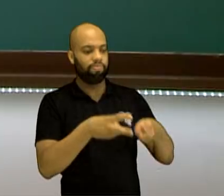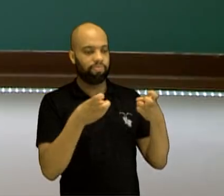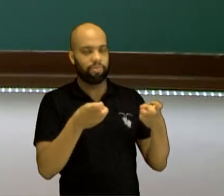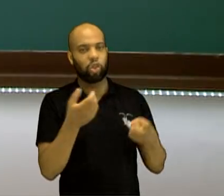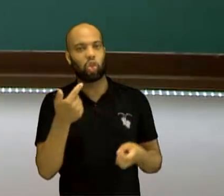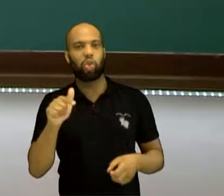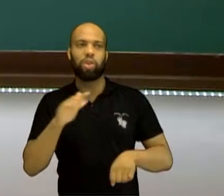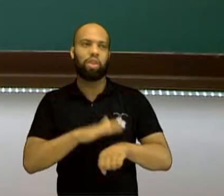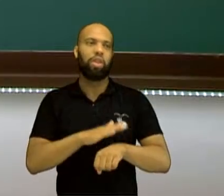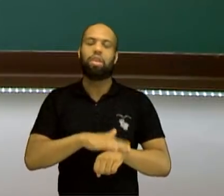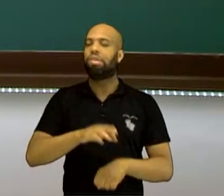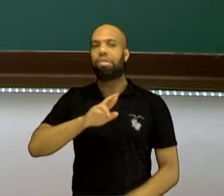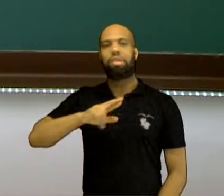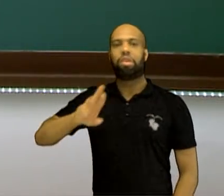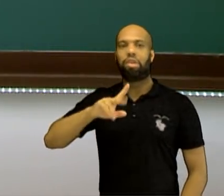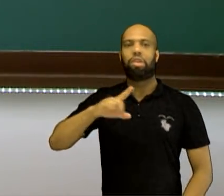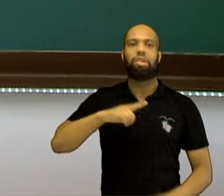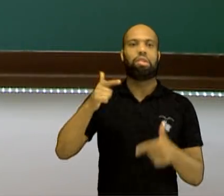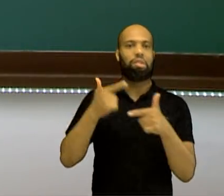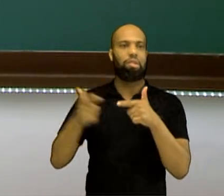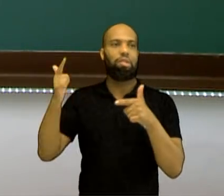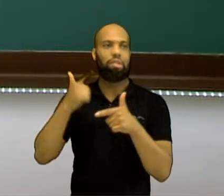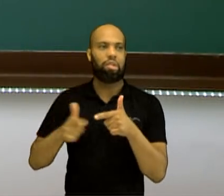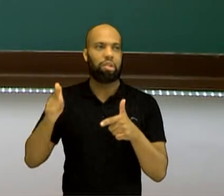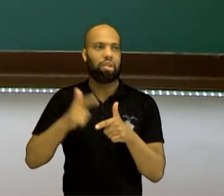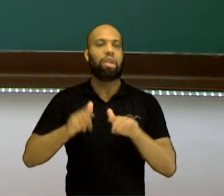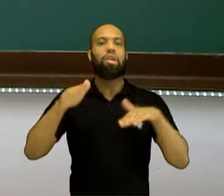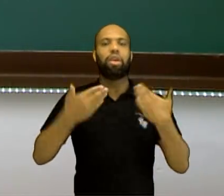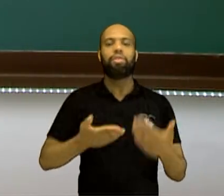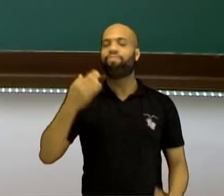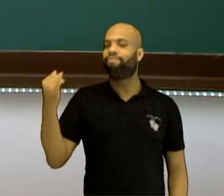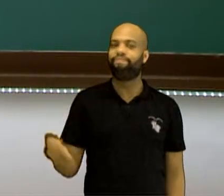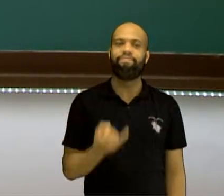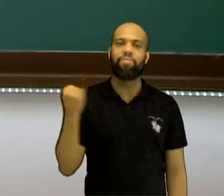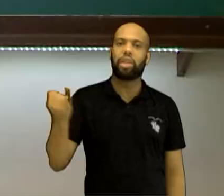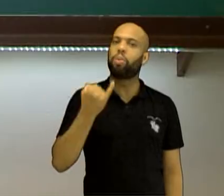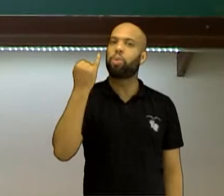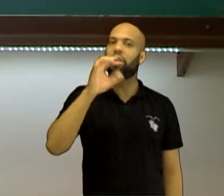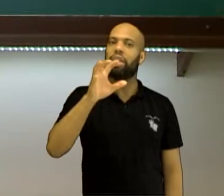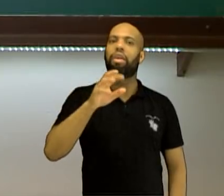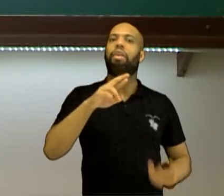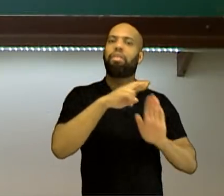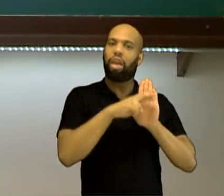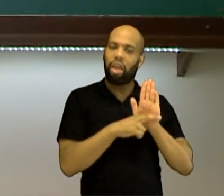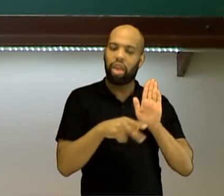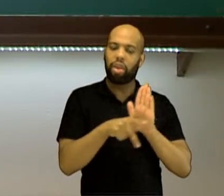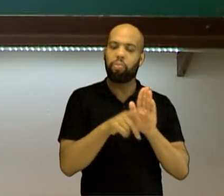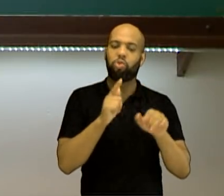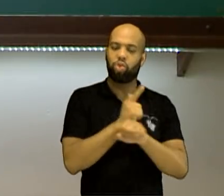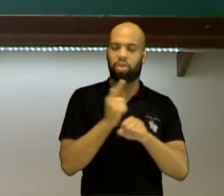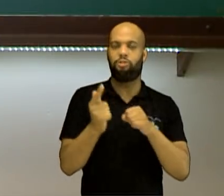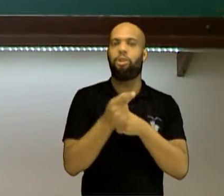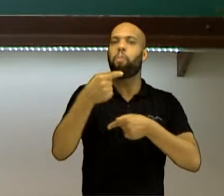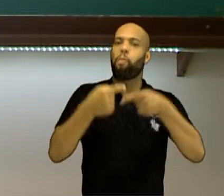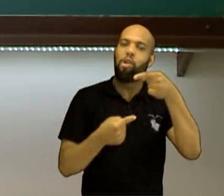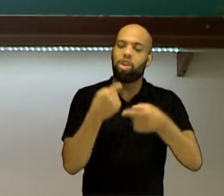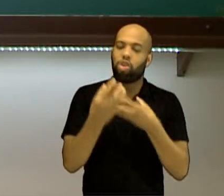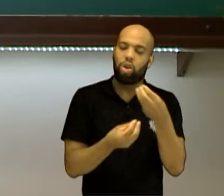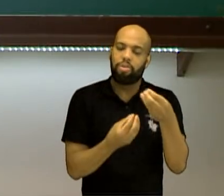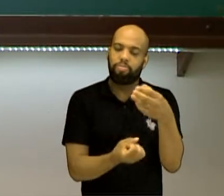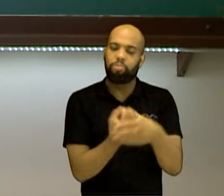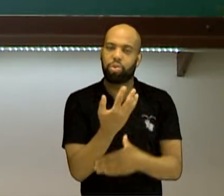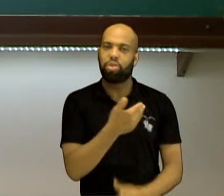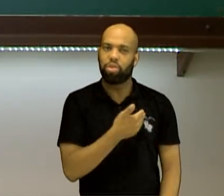ele é desconsiderado, então os conflitos ali são muito grandes. Então é importantíssimo, né, a geopolítica, a formação do governo, a